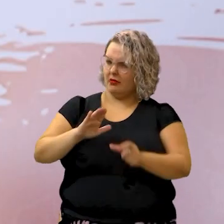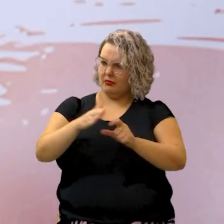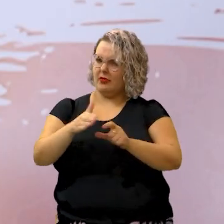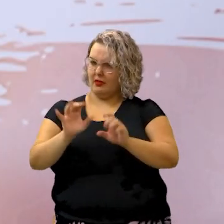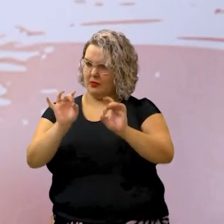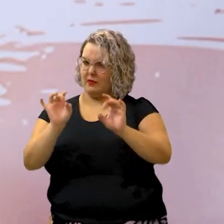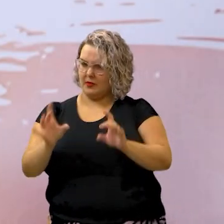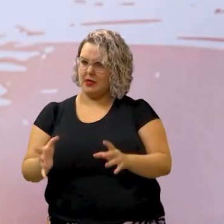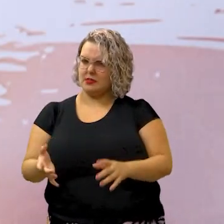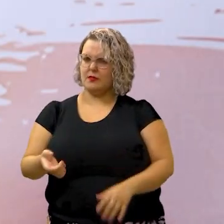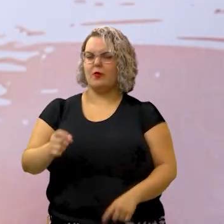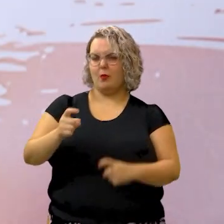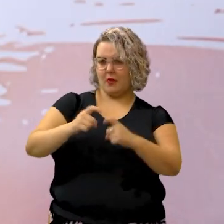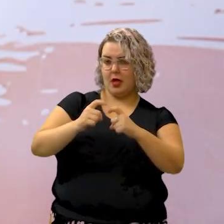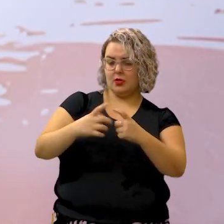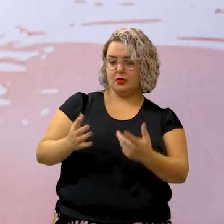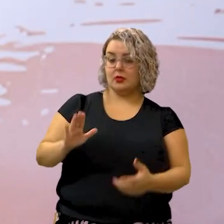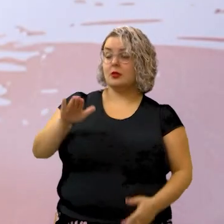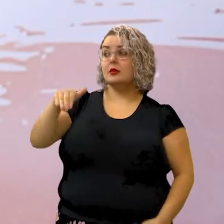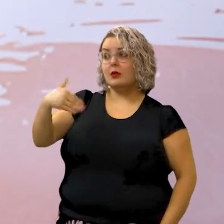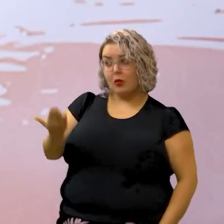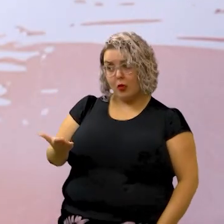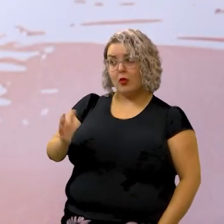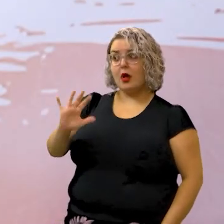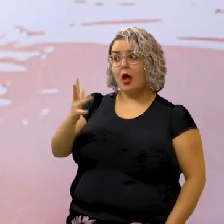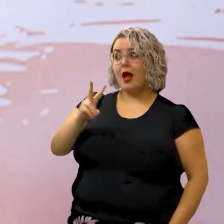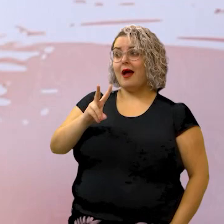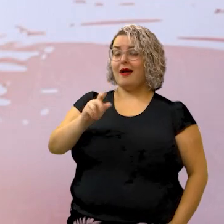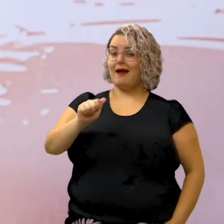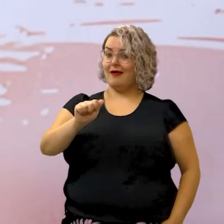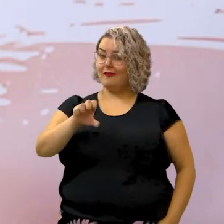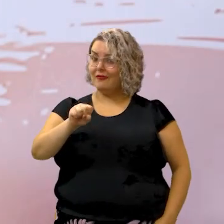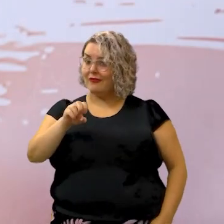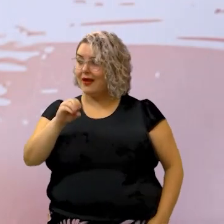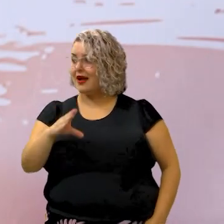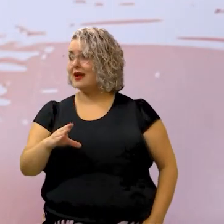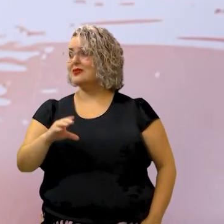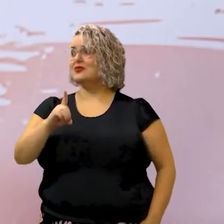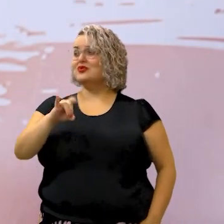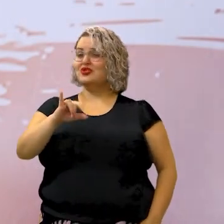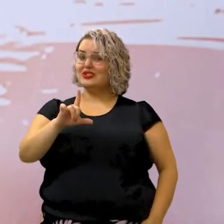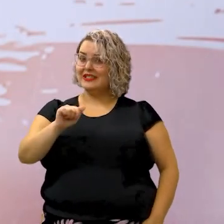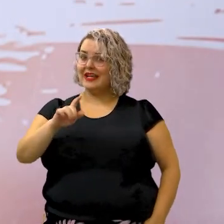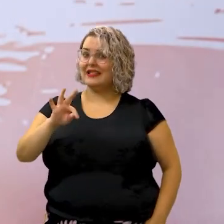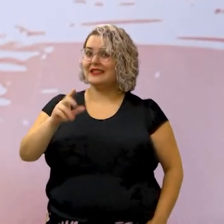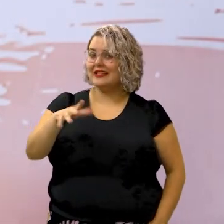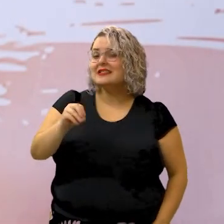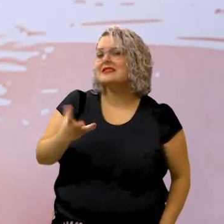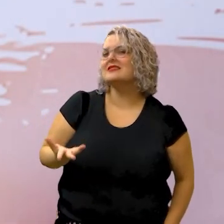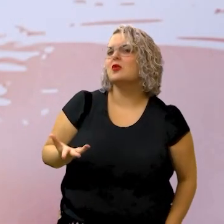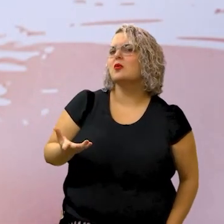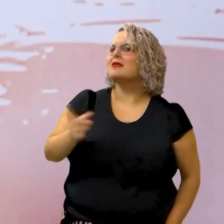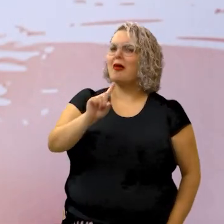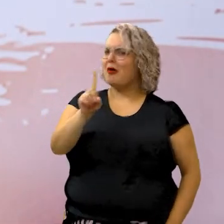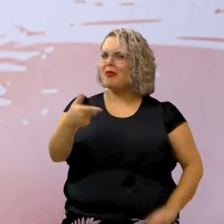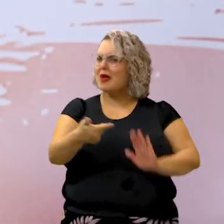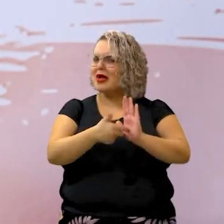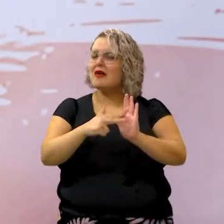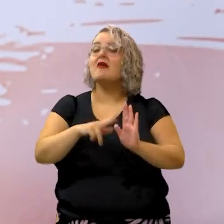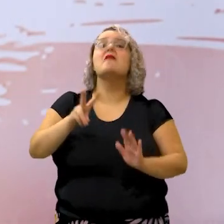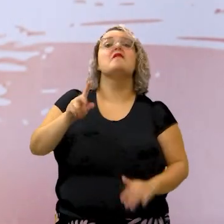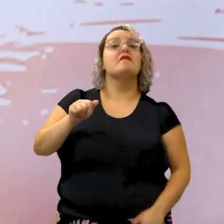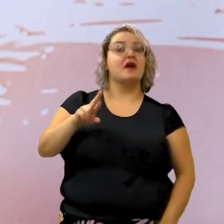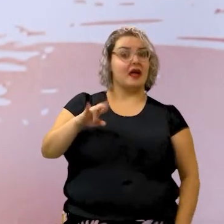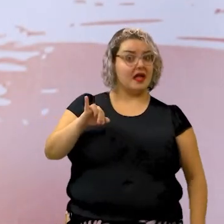a senhora disse que quando acontece também, então, essa vasodilatação, a gente consegue ver mais as veias. Então, isso não é varizes. A